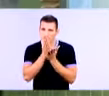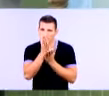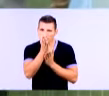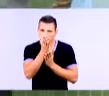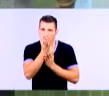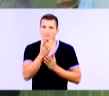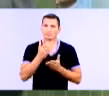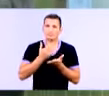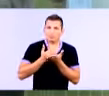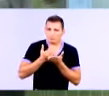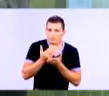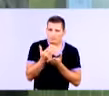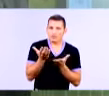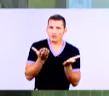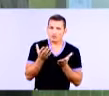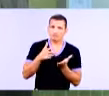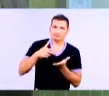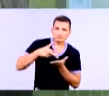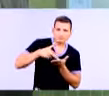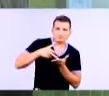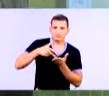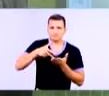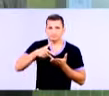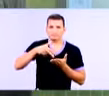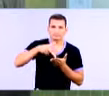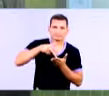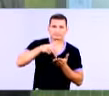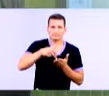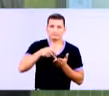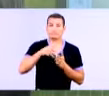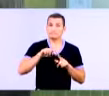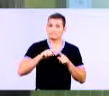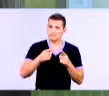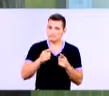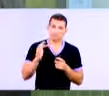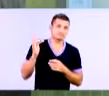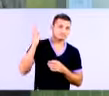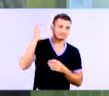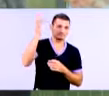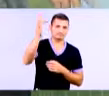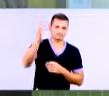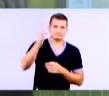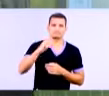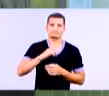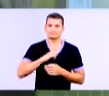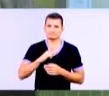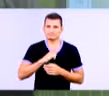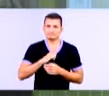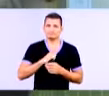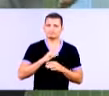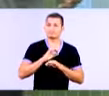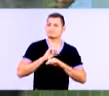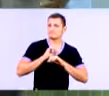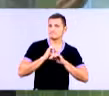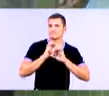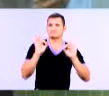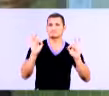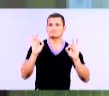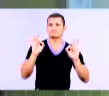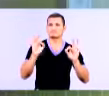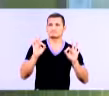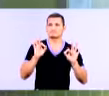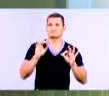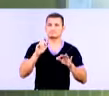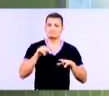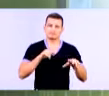primeiros passos em direção a um futuro enorme, grande, um futuro, como falo, mágico, maravilhoso, que é o